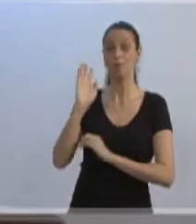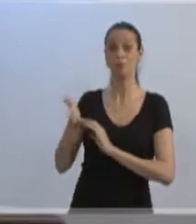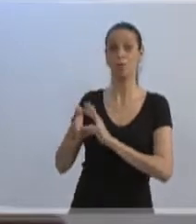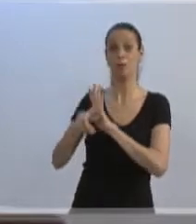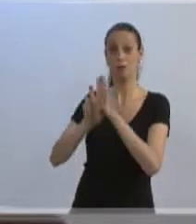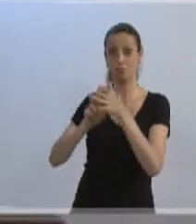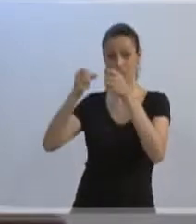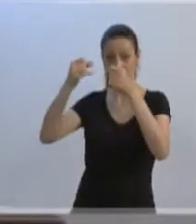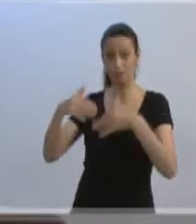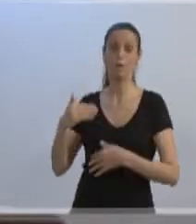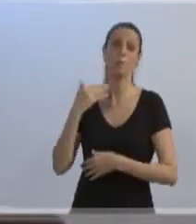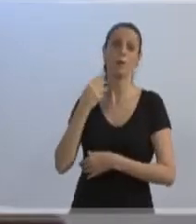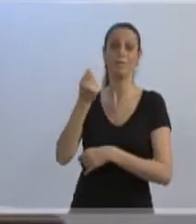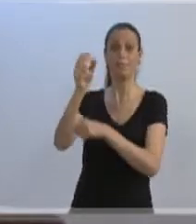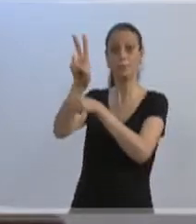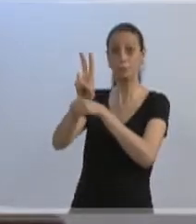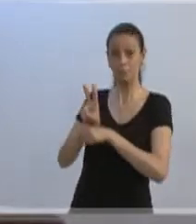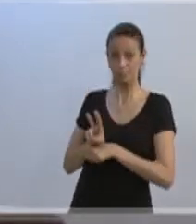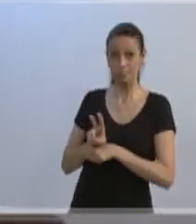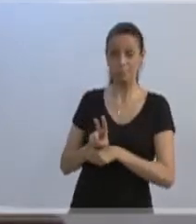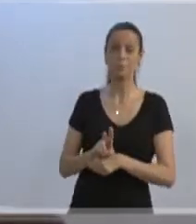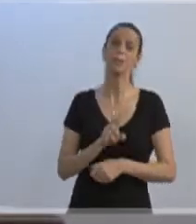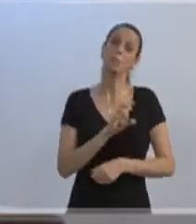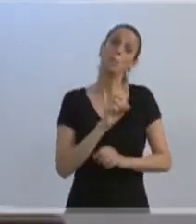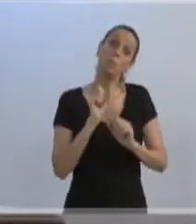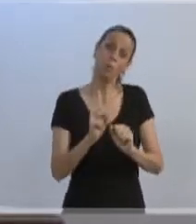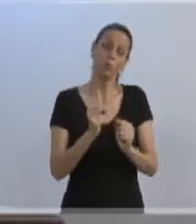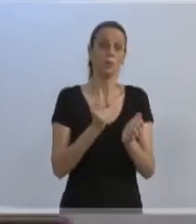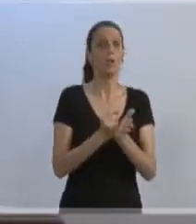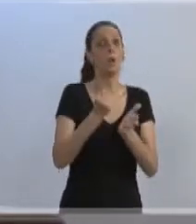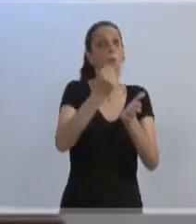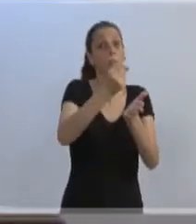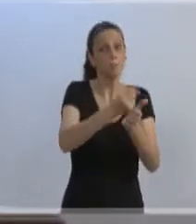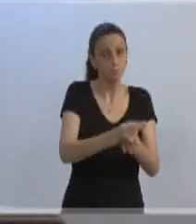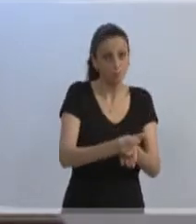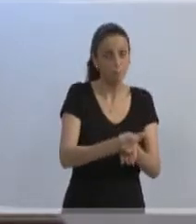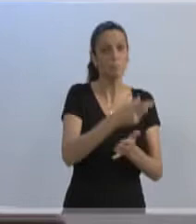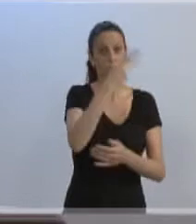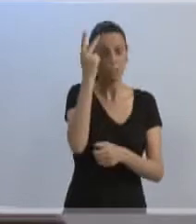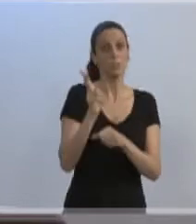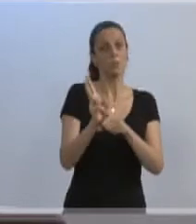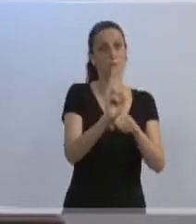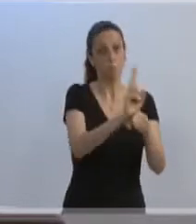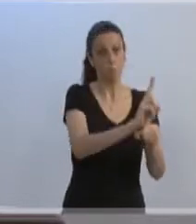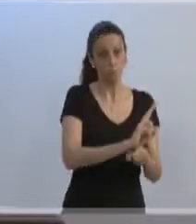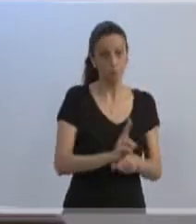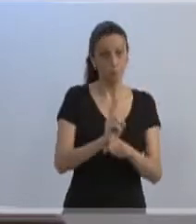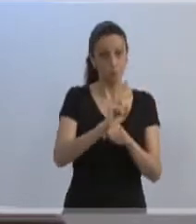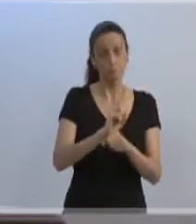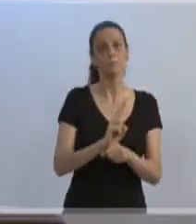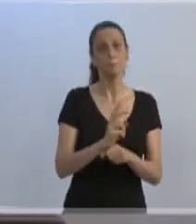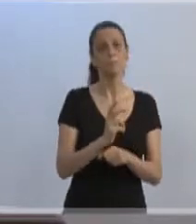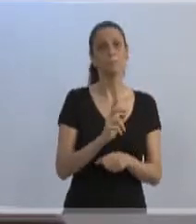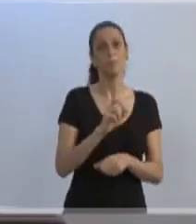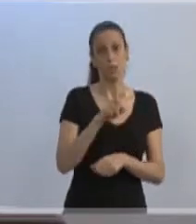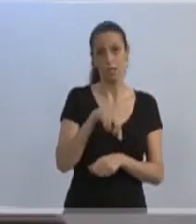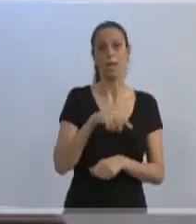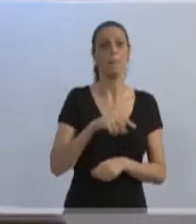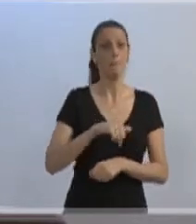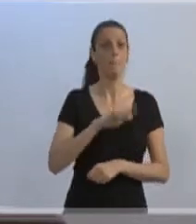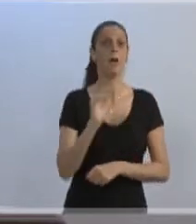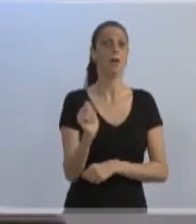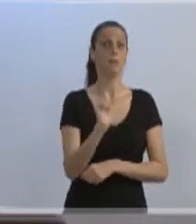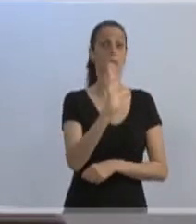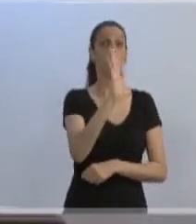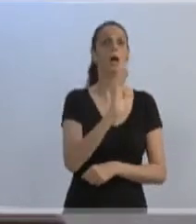e temos duas opções uma se contrata um acompanhamento e fiscalização externa que tem um preço muito superior